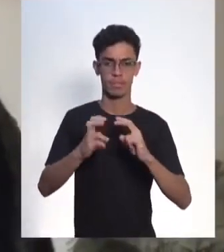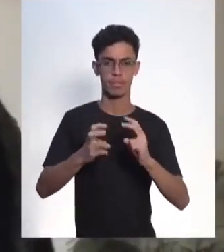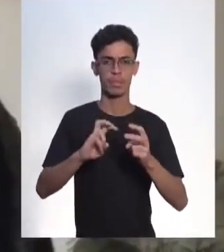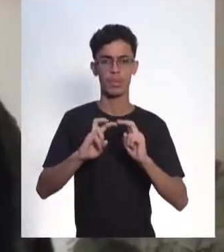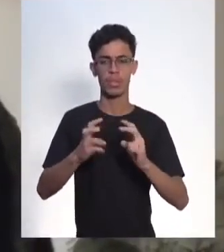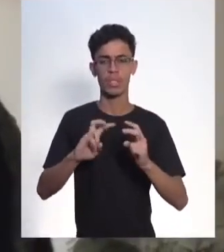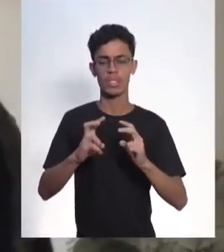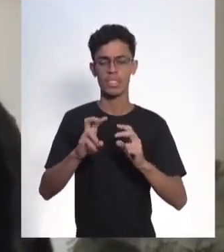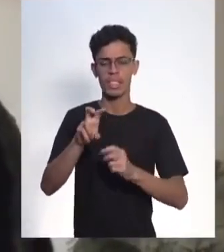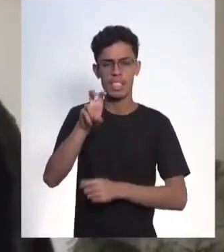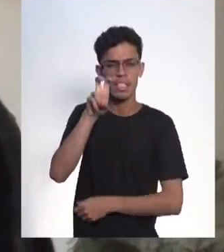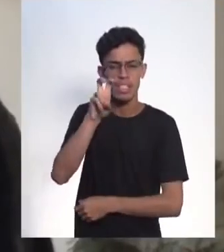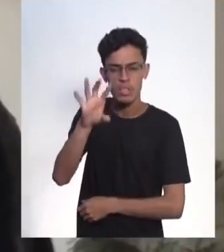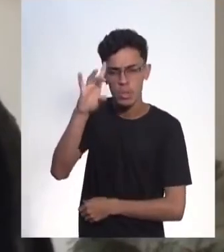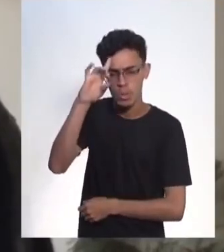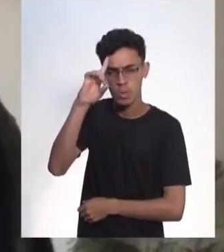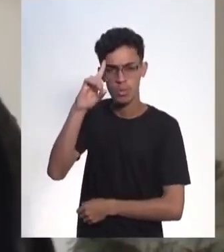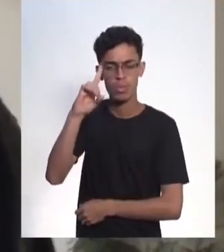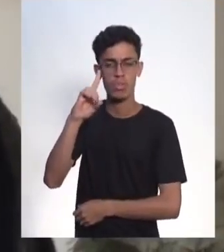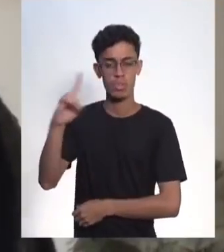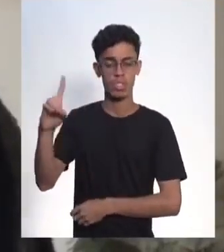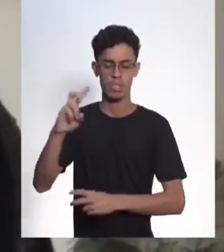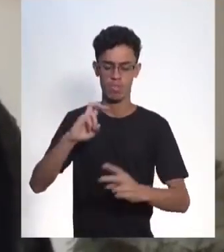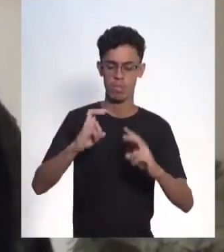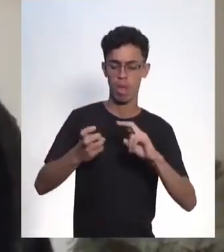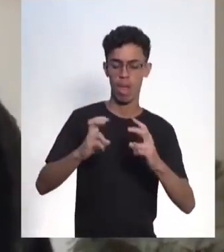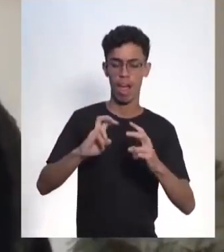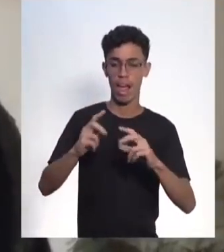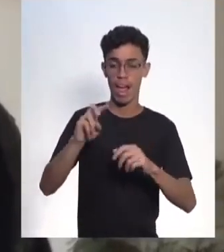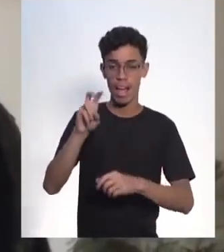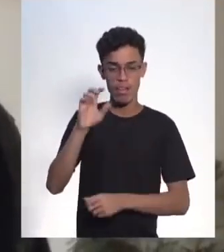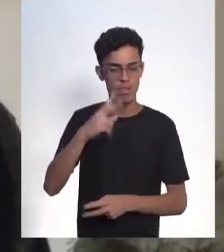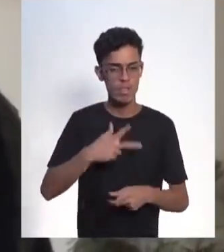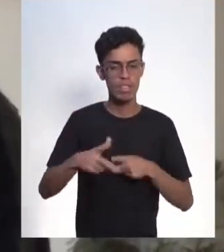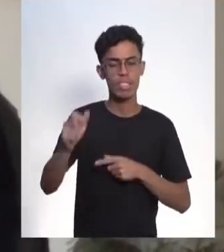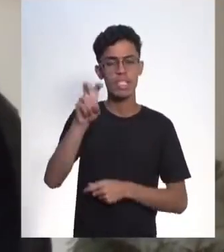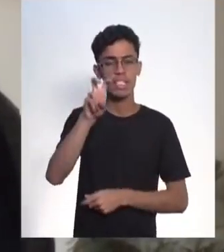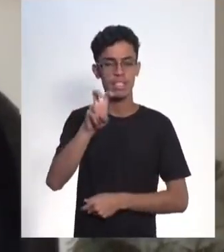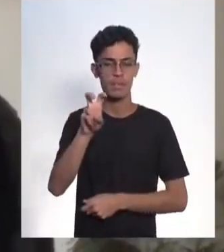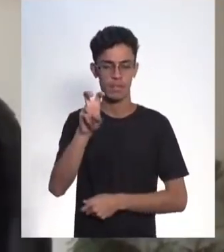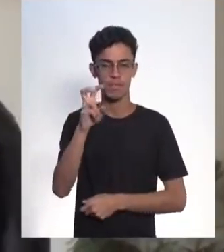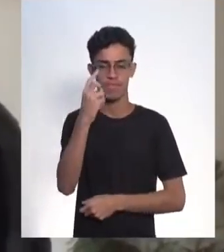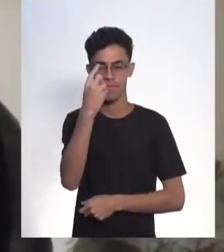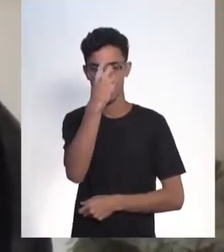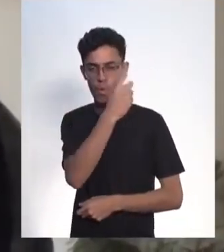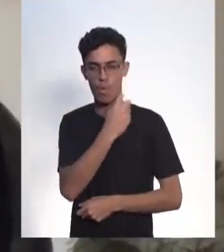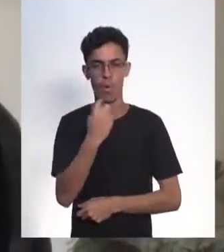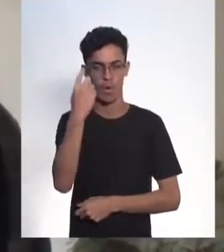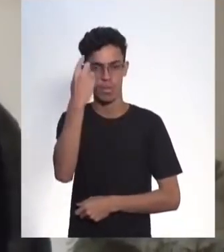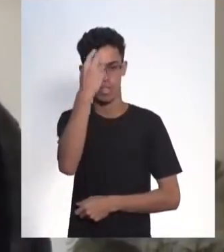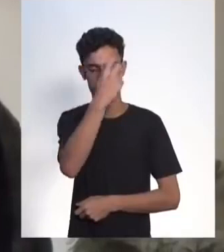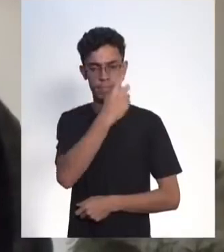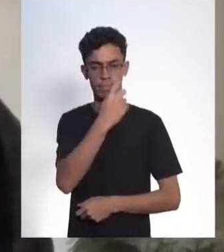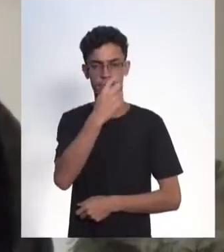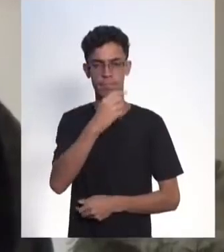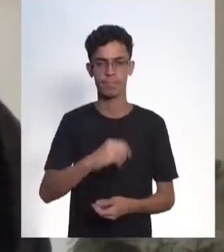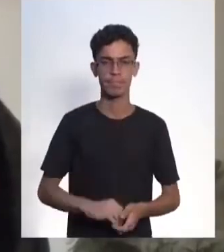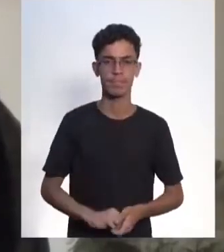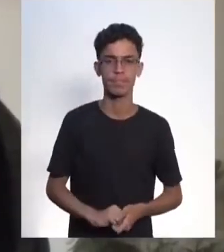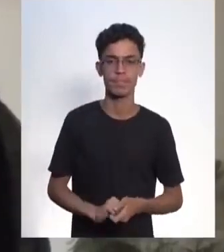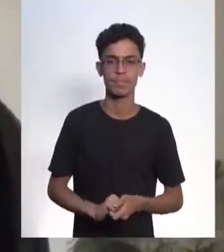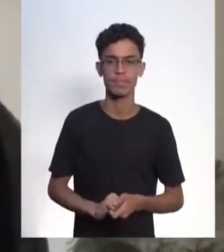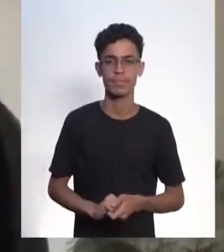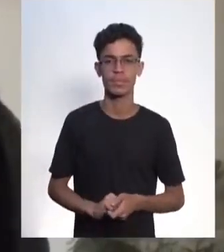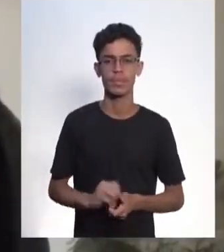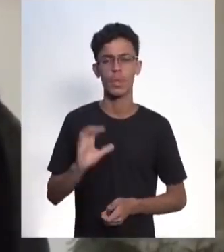durava 5 dias em apenas 5 horas. E em resistência nós tivemos o emblemático